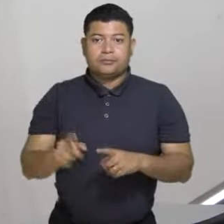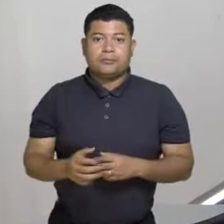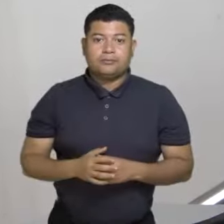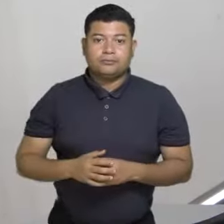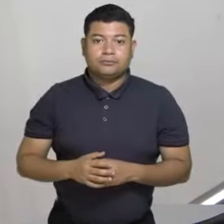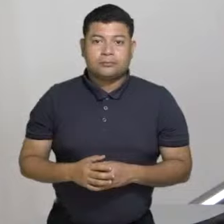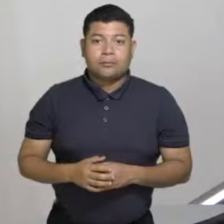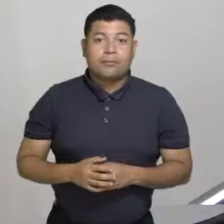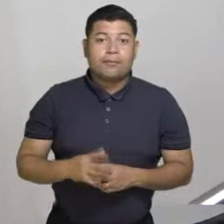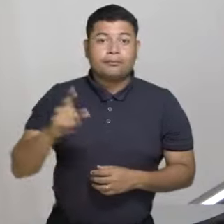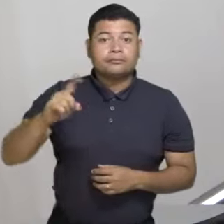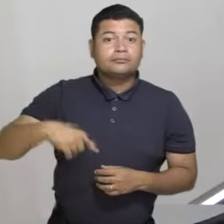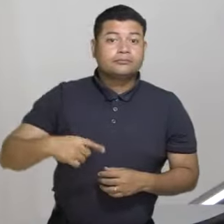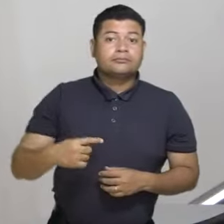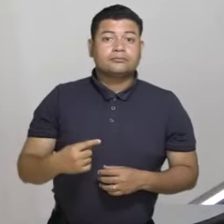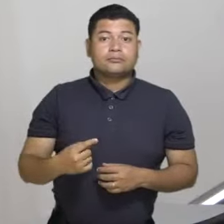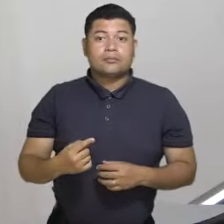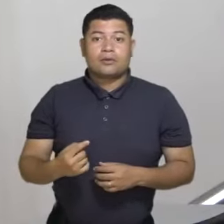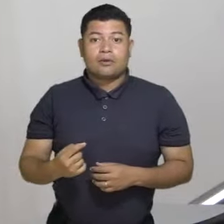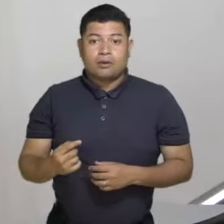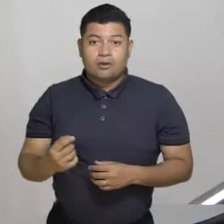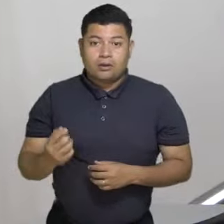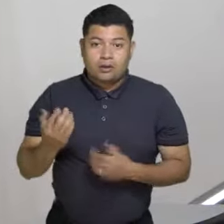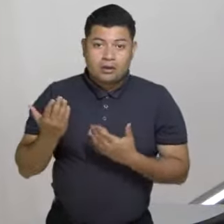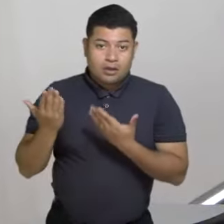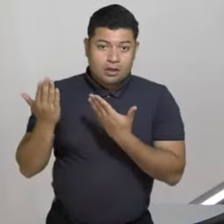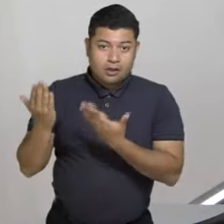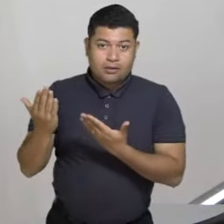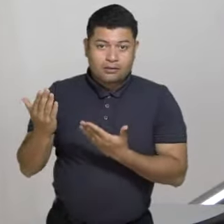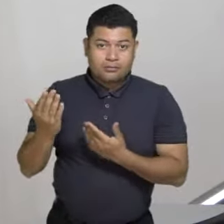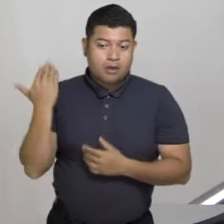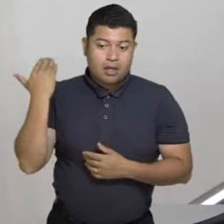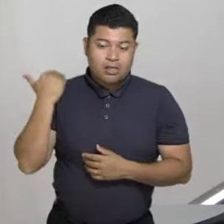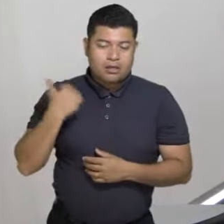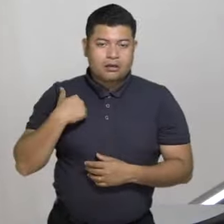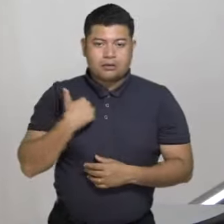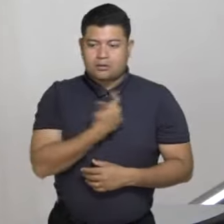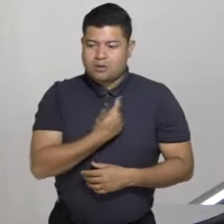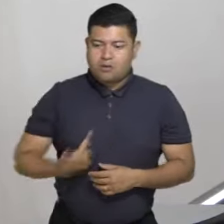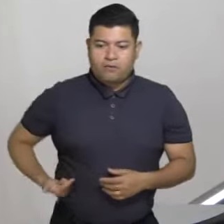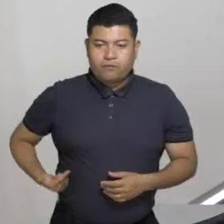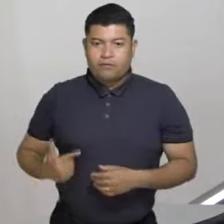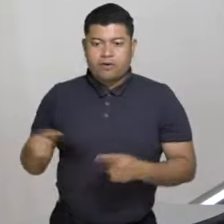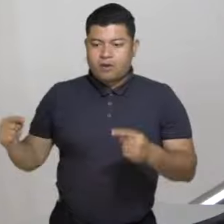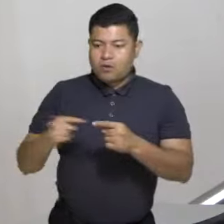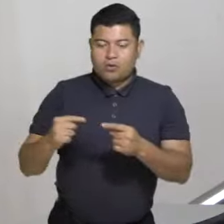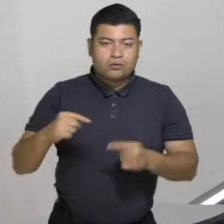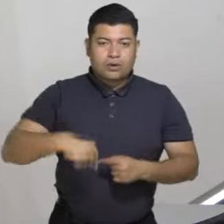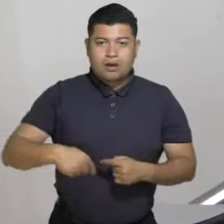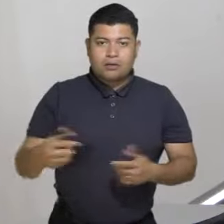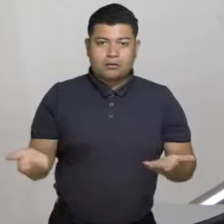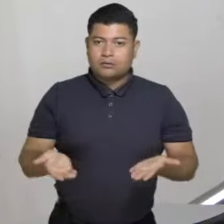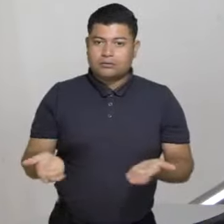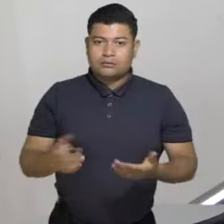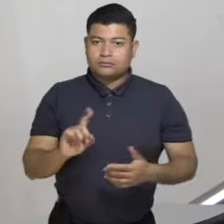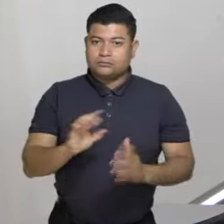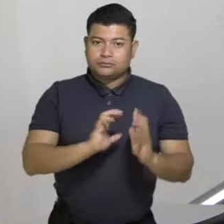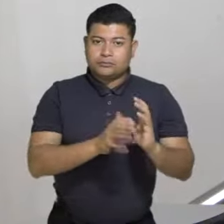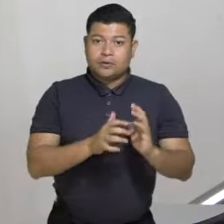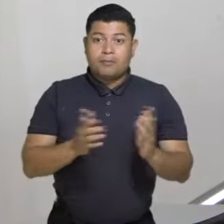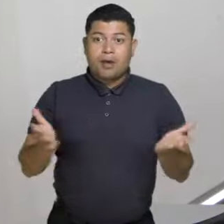Coerente era dizer, quando não estávamos no governo, votamos contra e agora, sendo